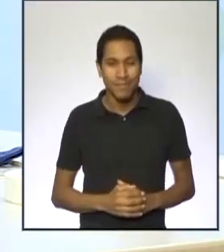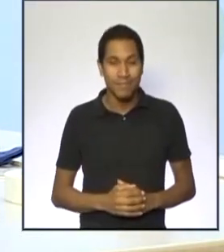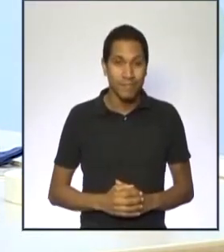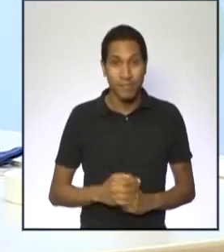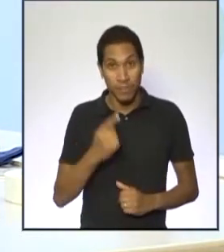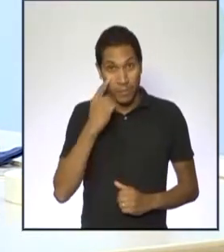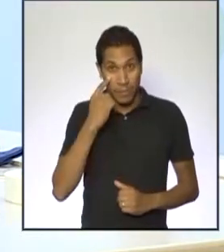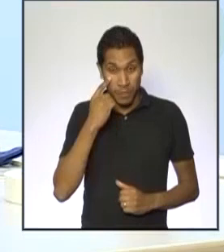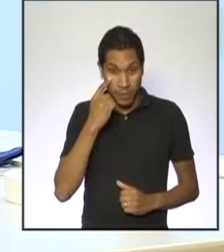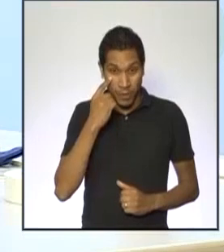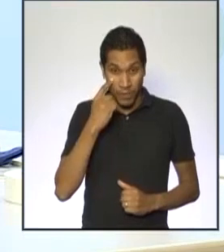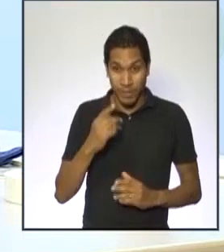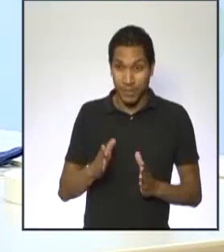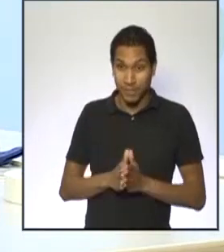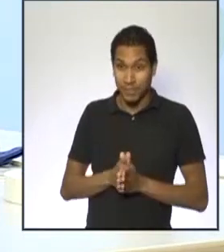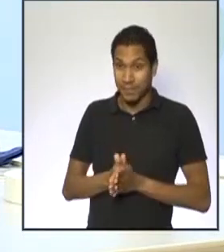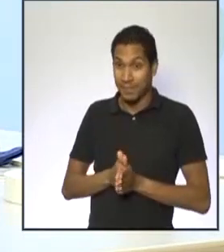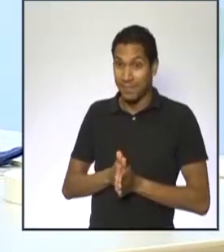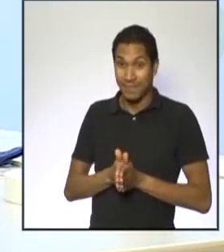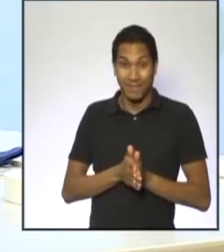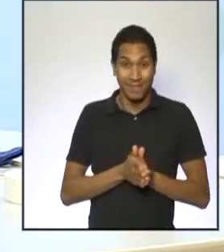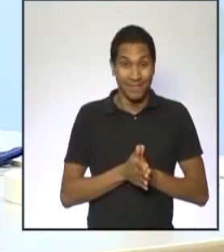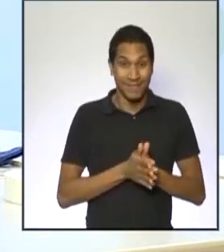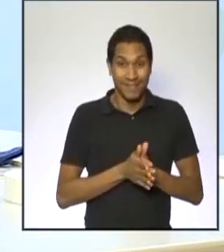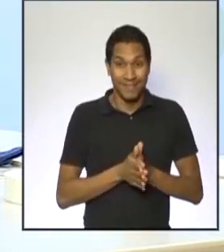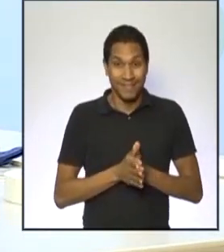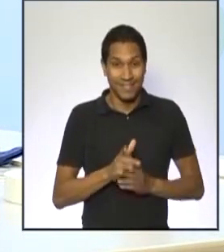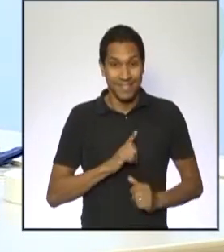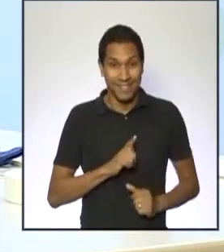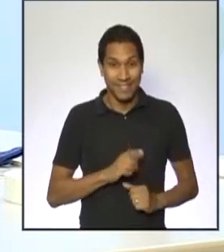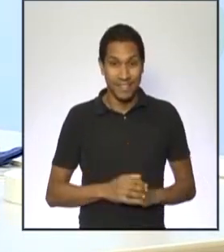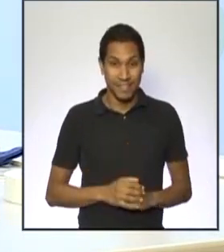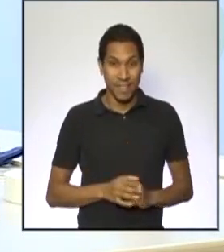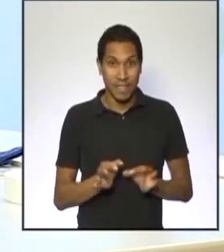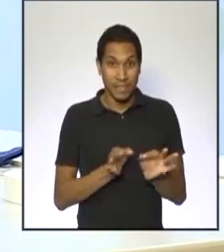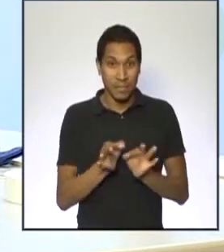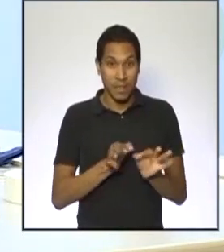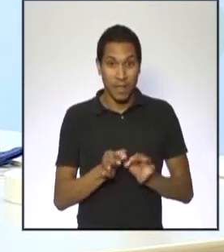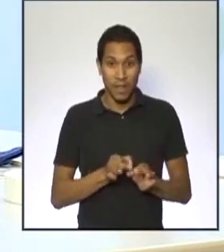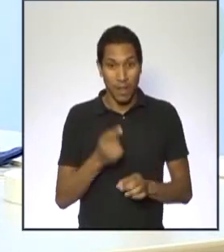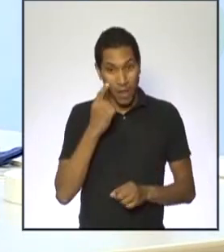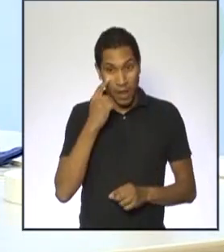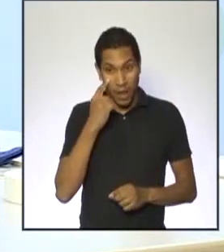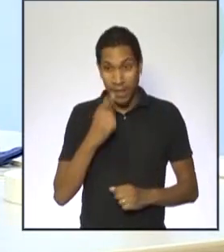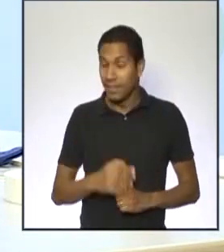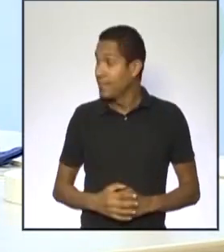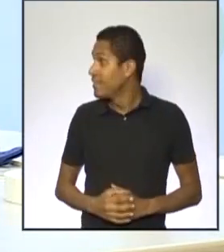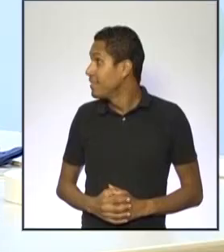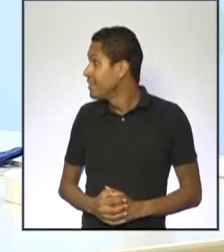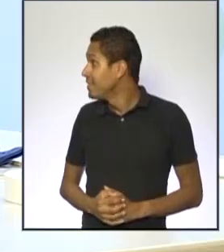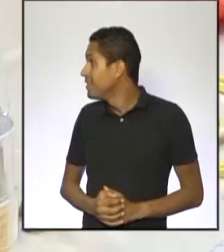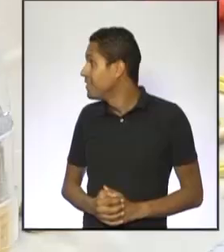Vamos lá, vou segurar ele aqui. Acertar o eixo dele.